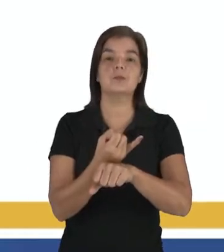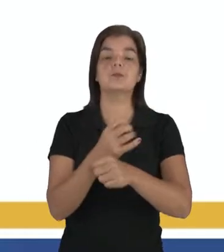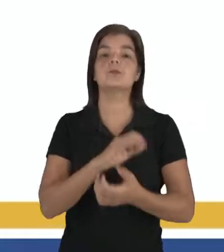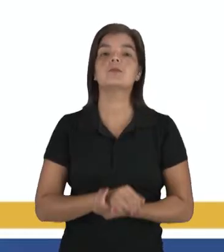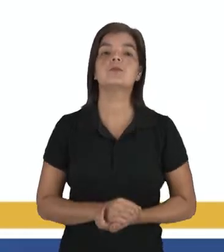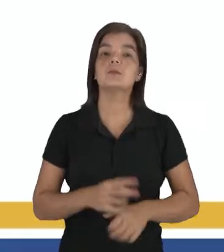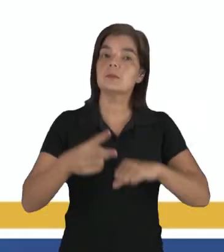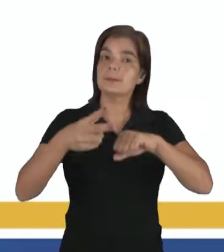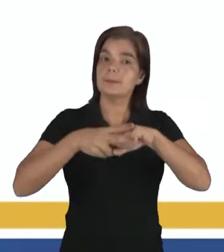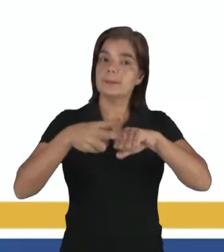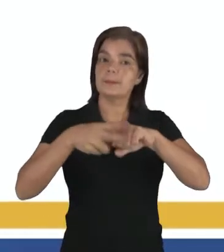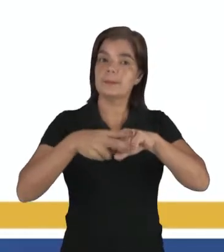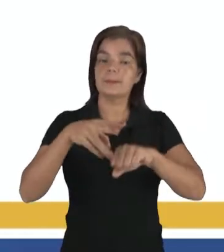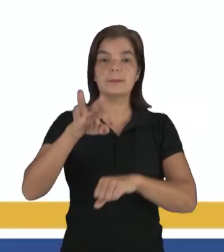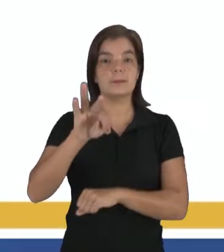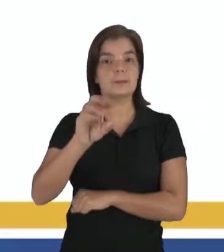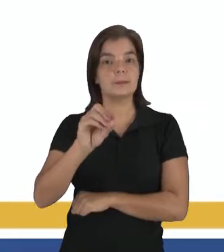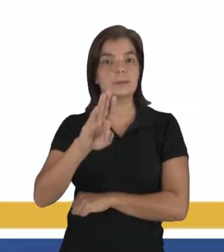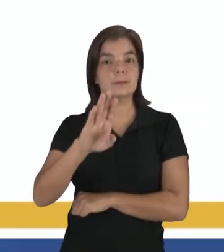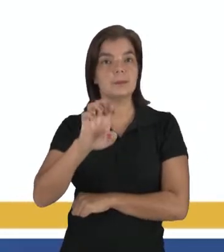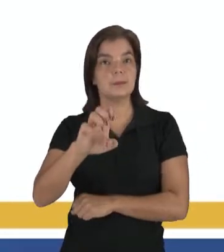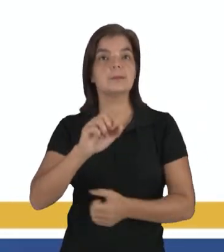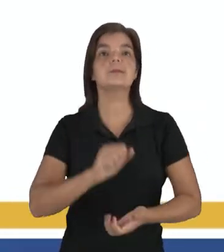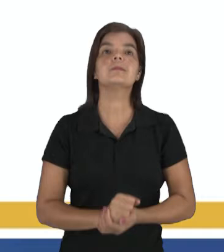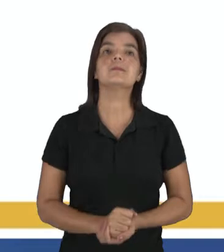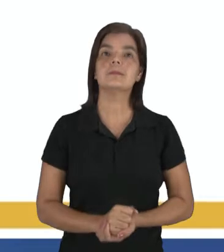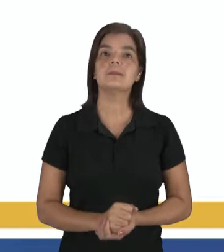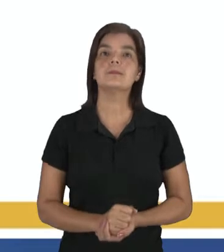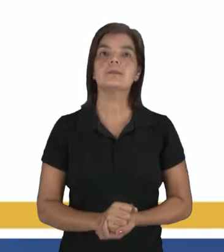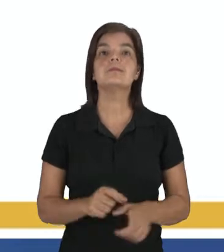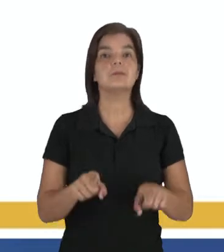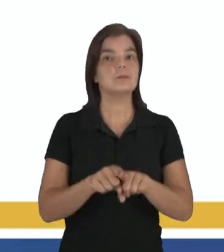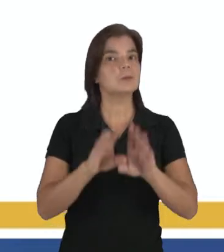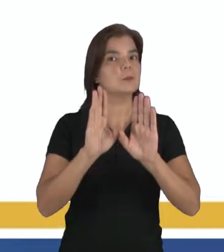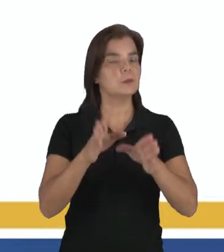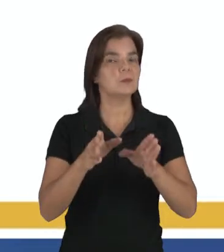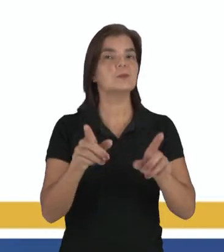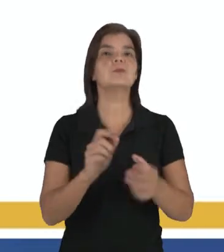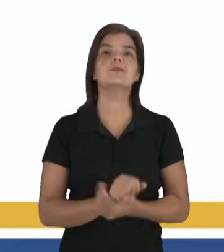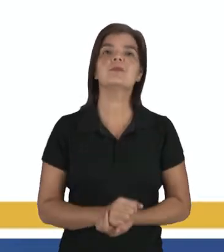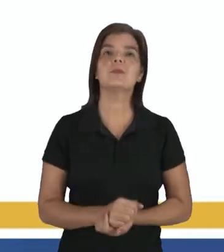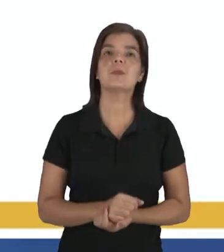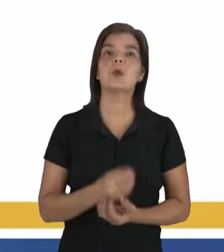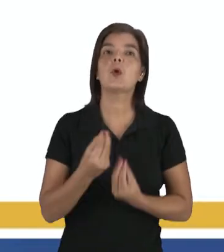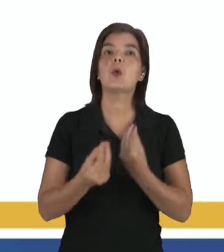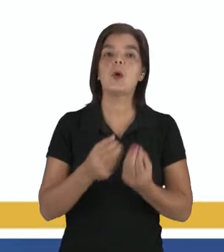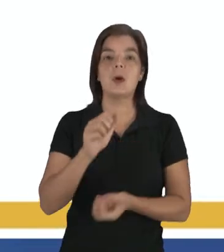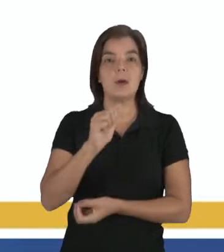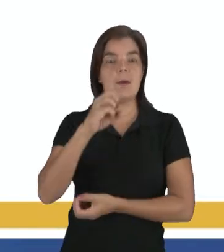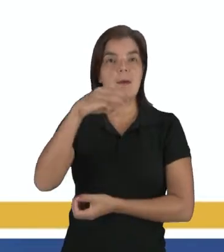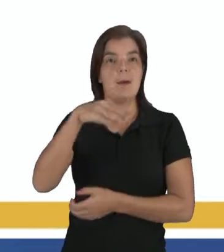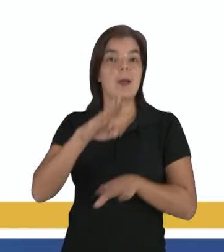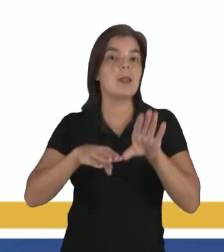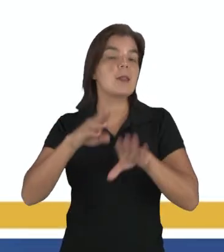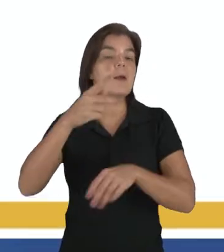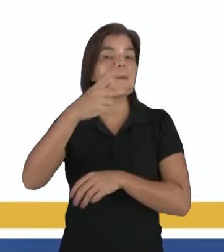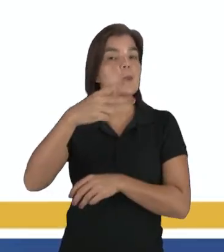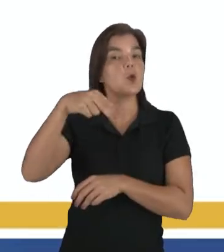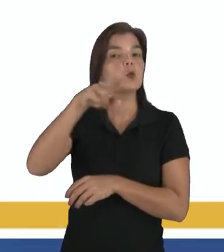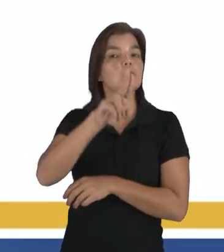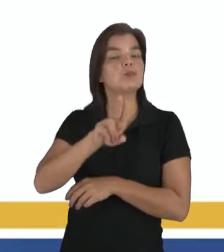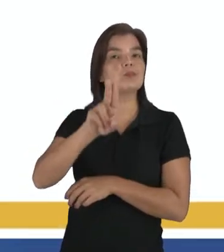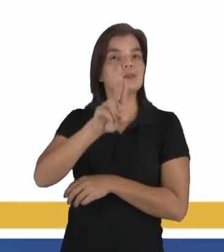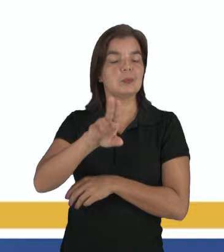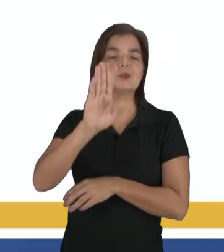pessoa. Depois vai vir o verbo to be, conjugado, tá, pessoal? Então, qual é a conjugação? Vai depender do pronome que